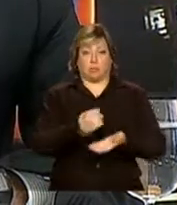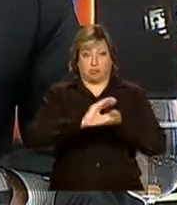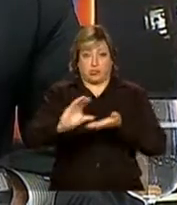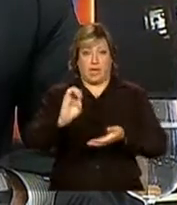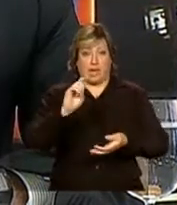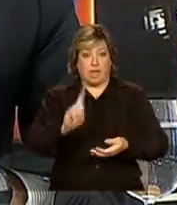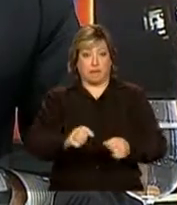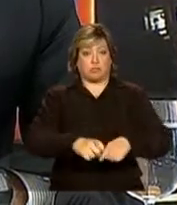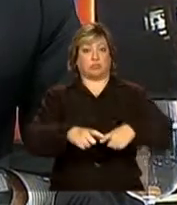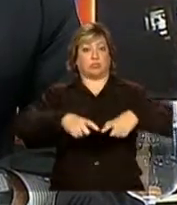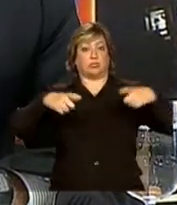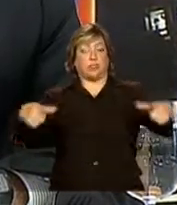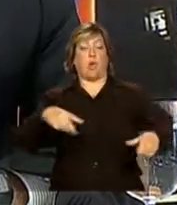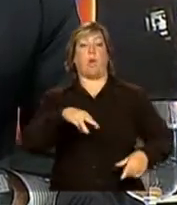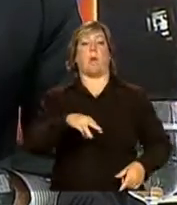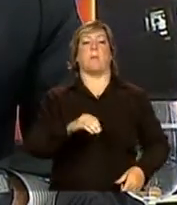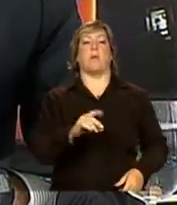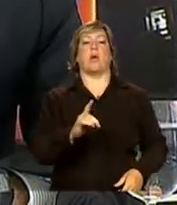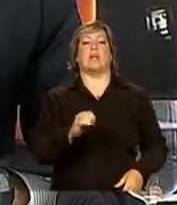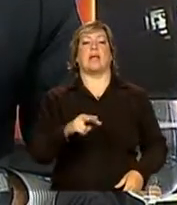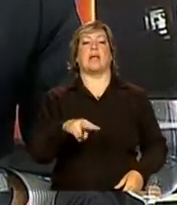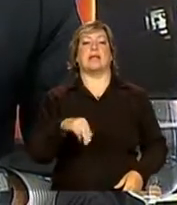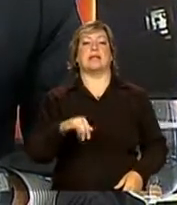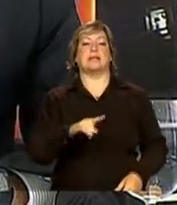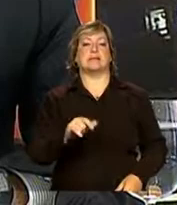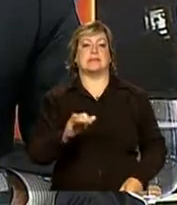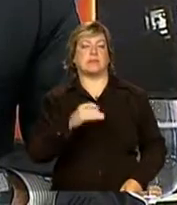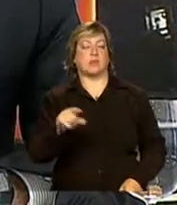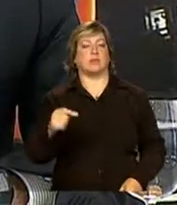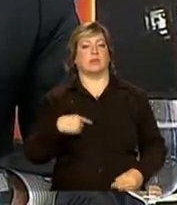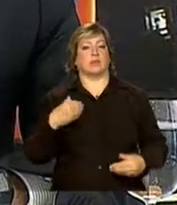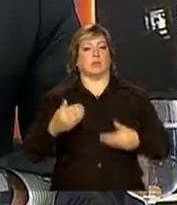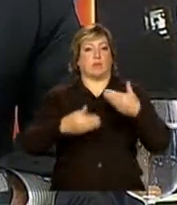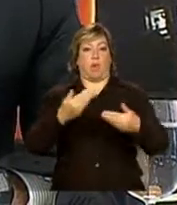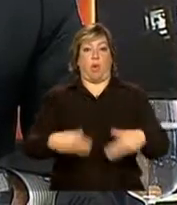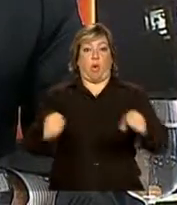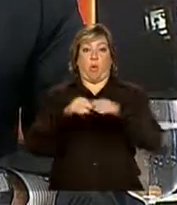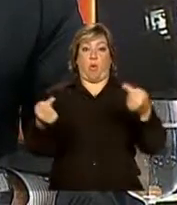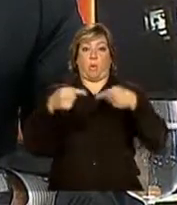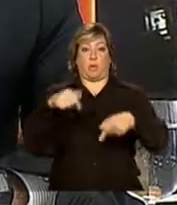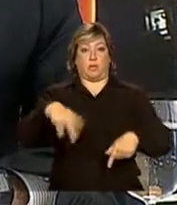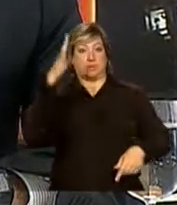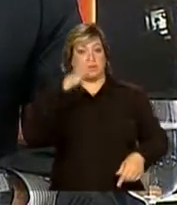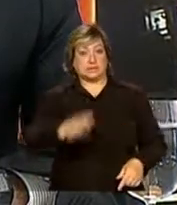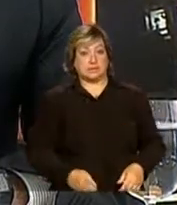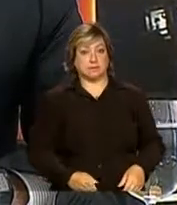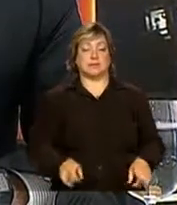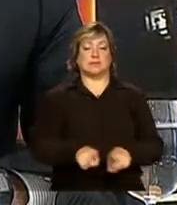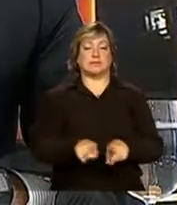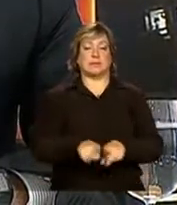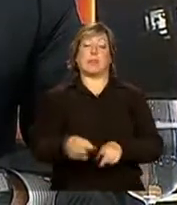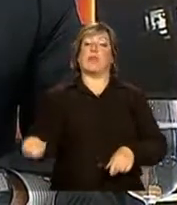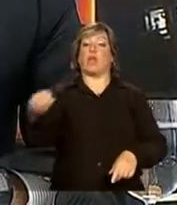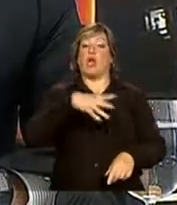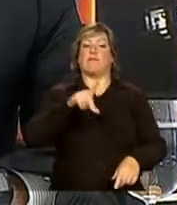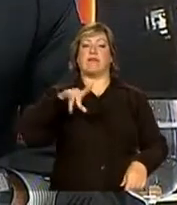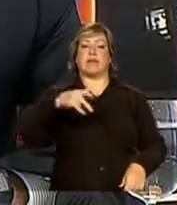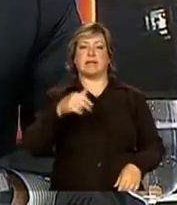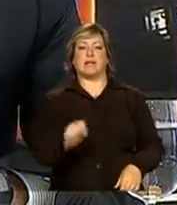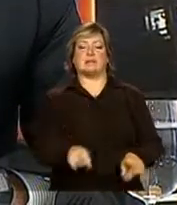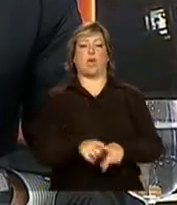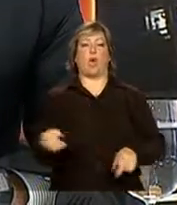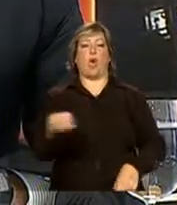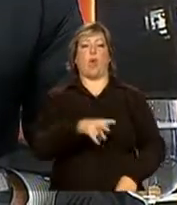na modernização que tem disso aí, isso é feito através de processos competitivos no Brasil, tanto para as novas linhas, novas usinas,